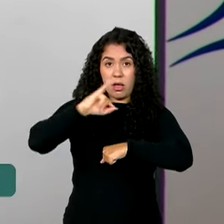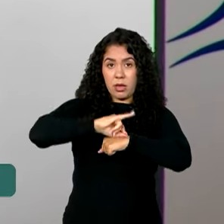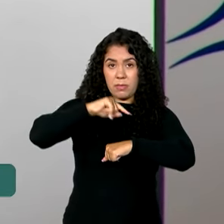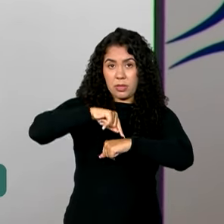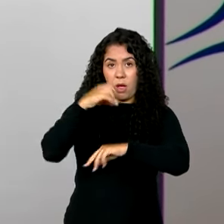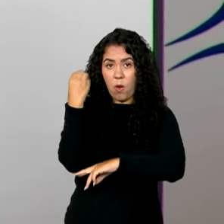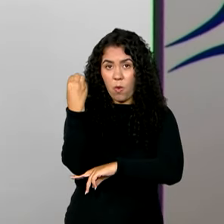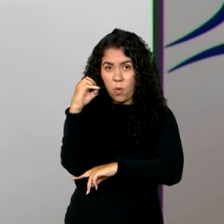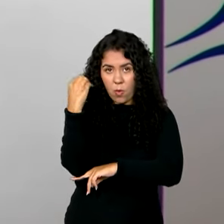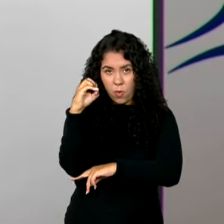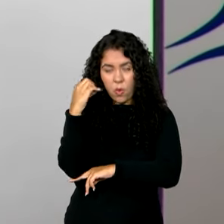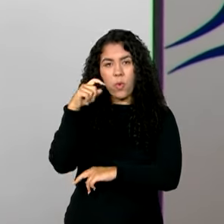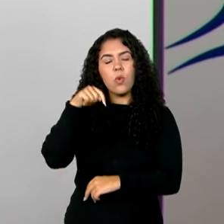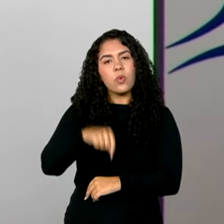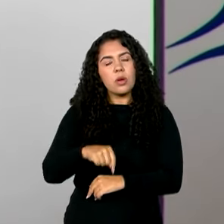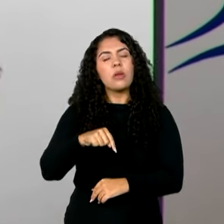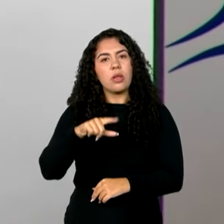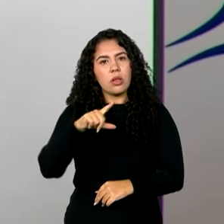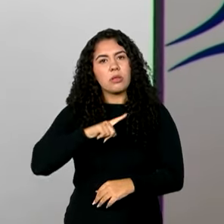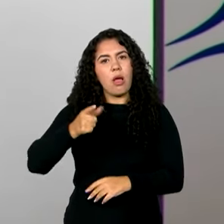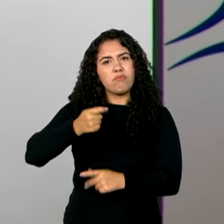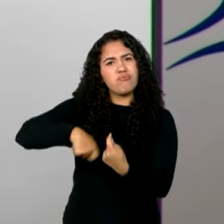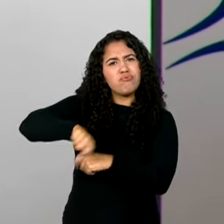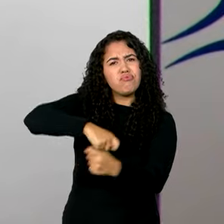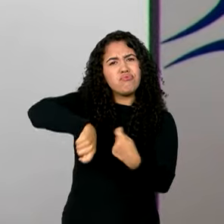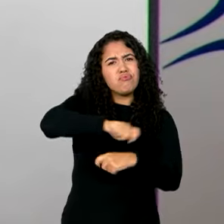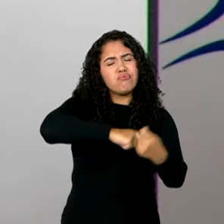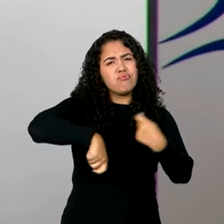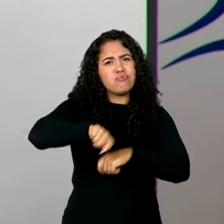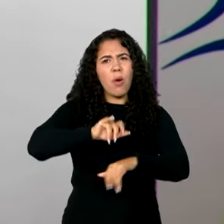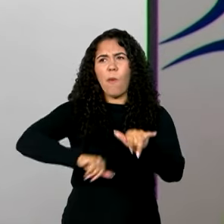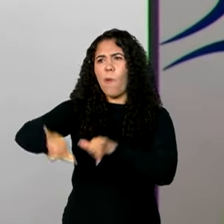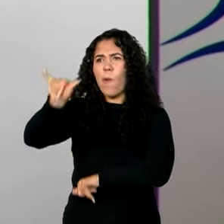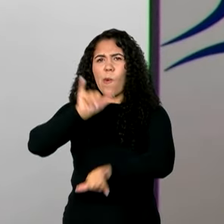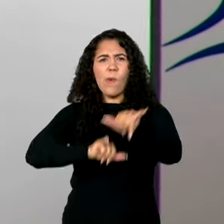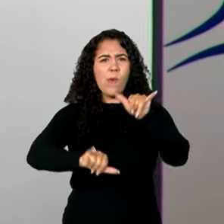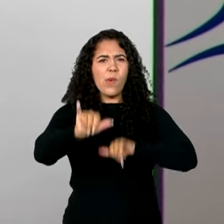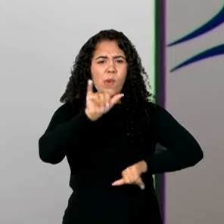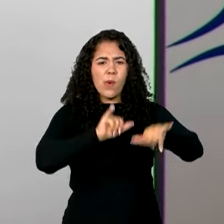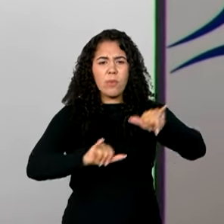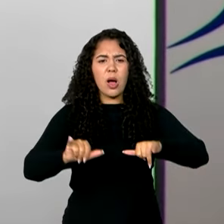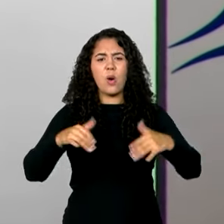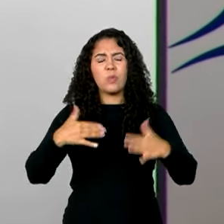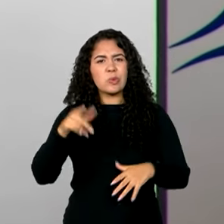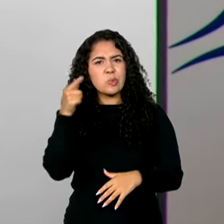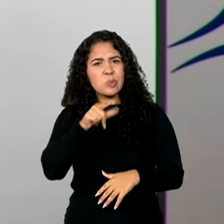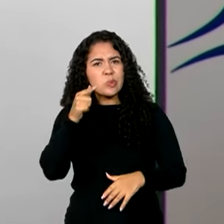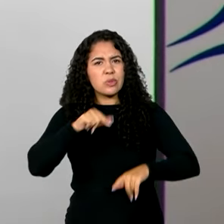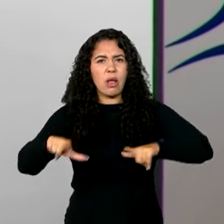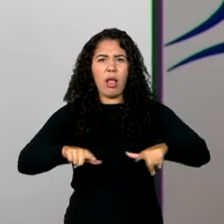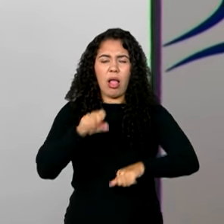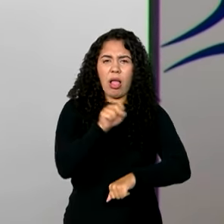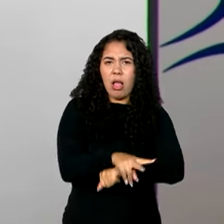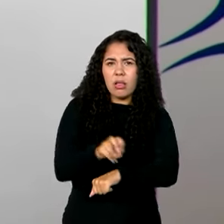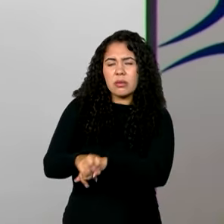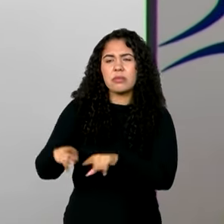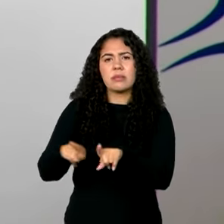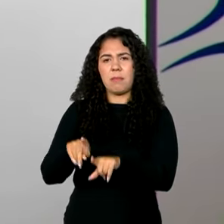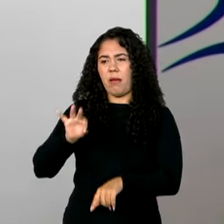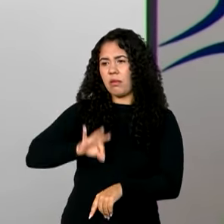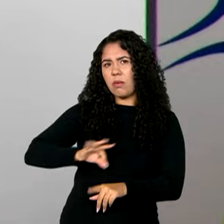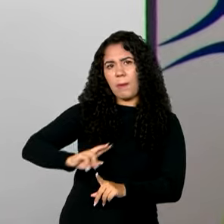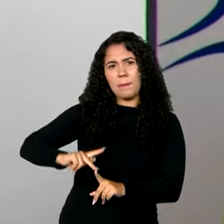que naturalmente tem uma economia aeroportuária em torno desse aeroporto, uma economia que gera muito emprego e renda para os trabalhadores,